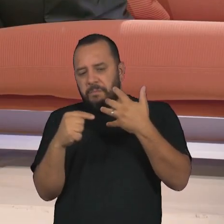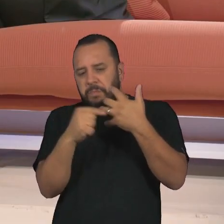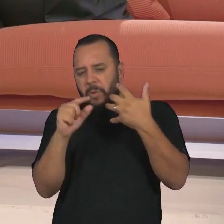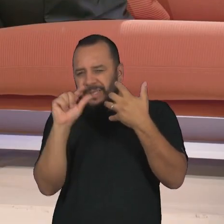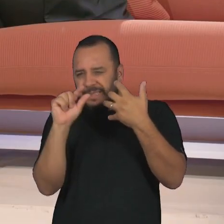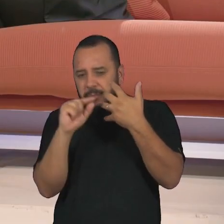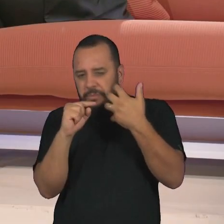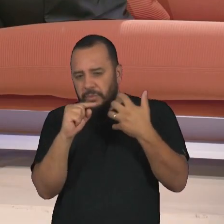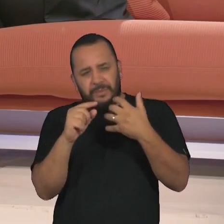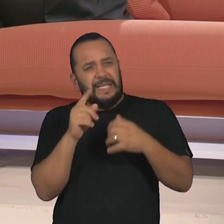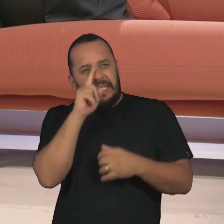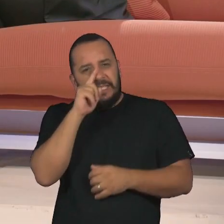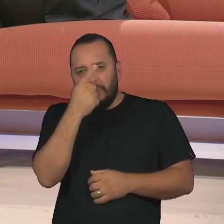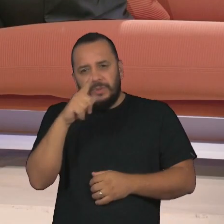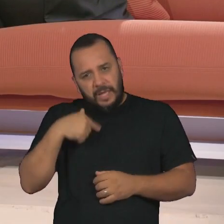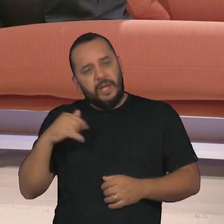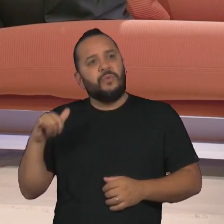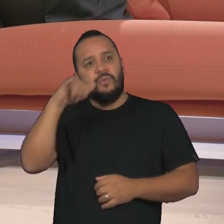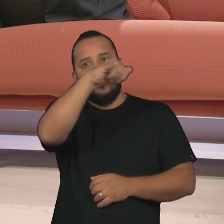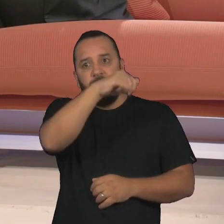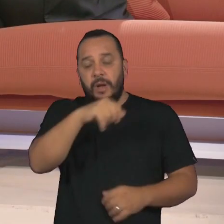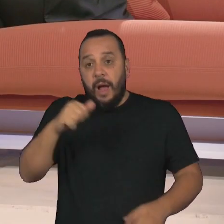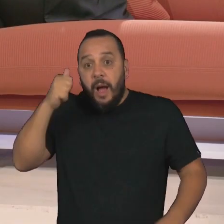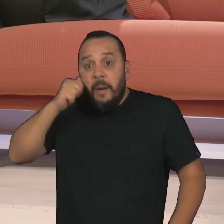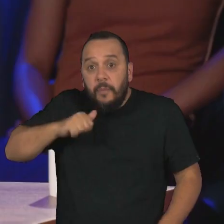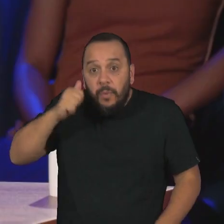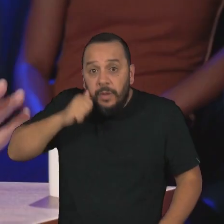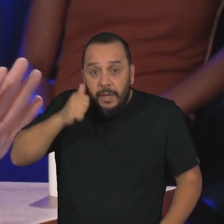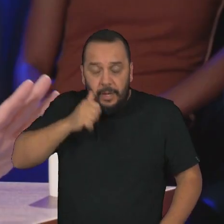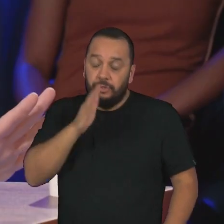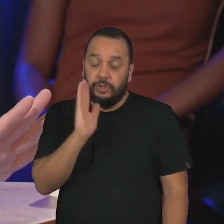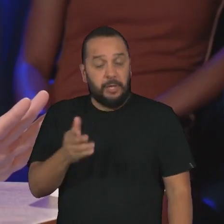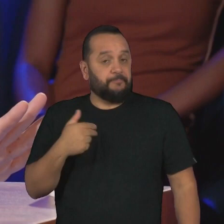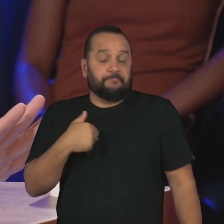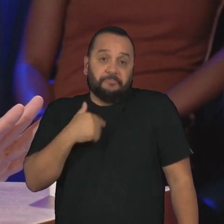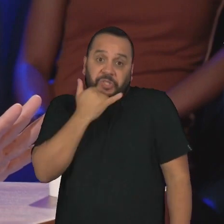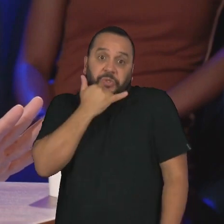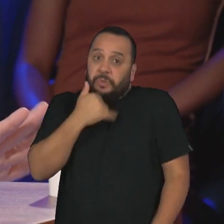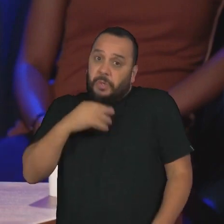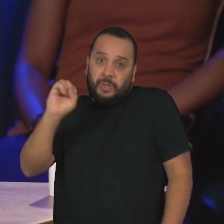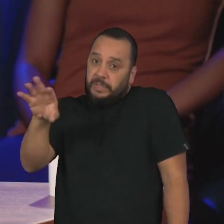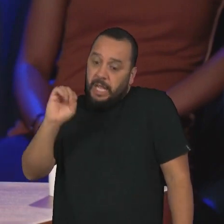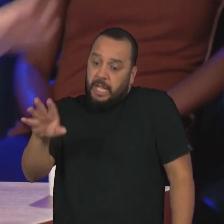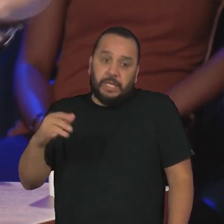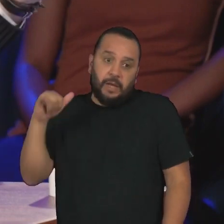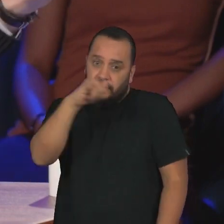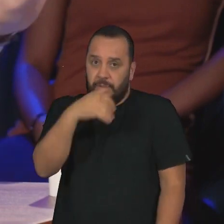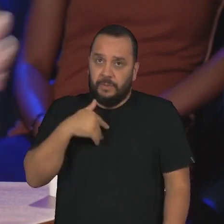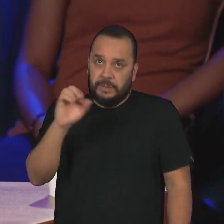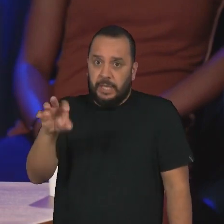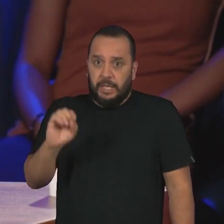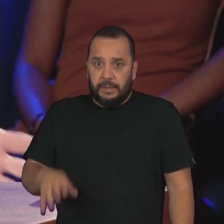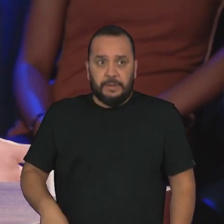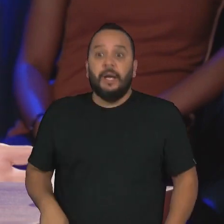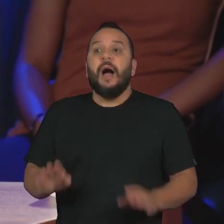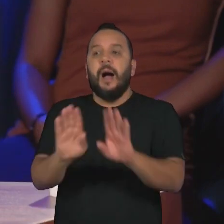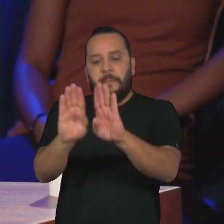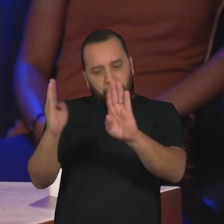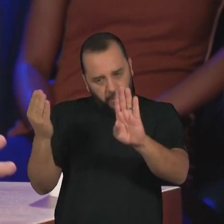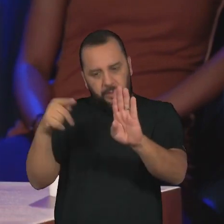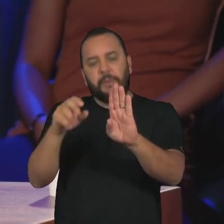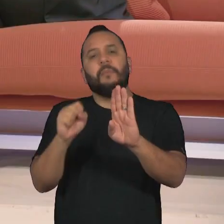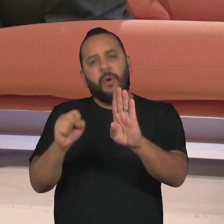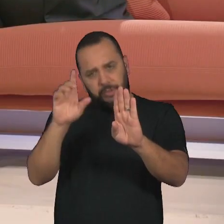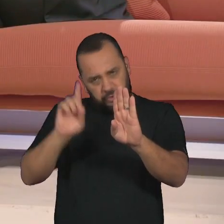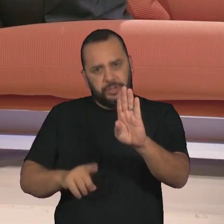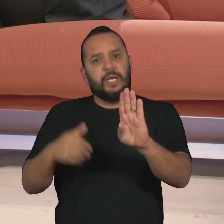já vai levantar voo. Aí nisso veio uma senhora, eu estava bem na frente, né? Ela falou assim, eu quero sair do avião. E está aberta a porta, ela tem direito de sair. Eu quero sair